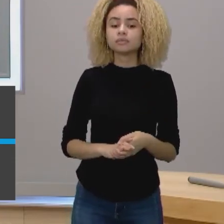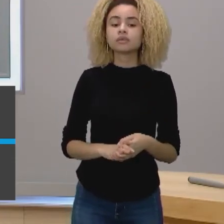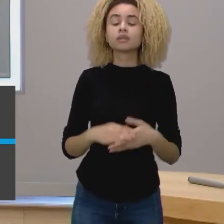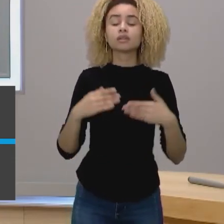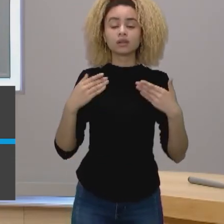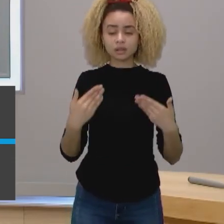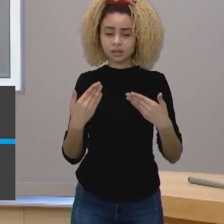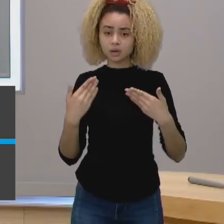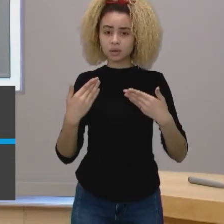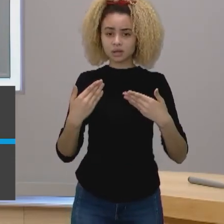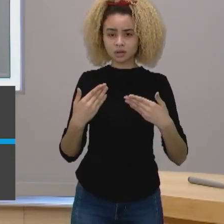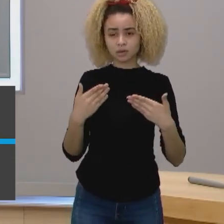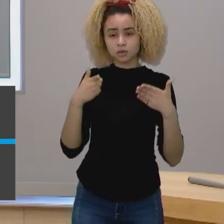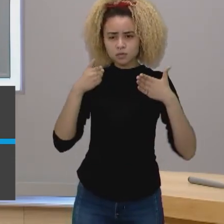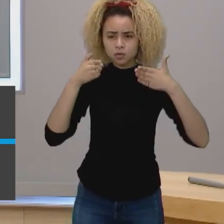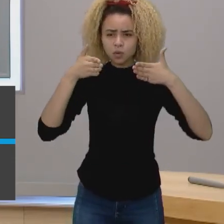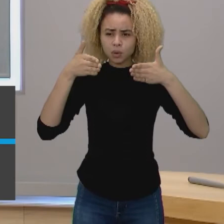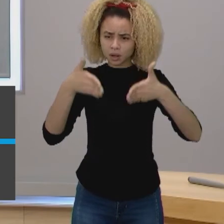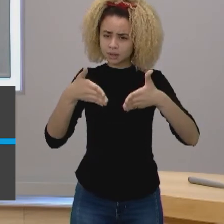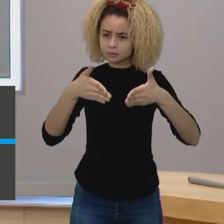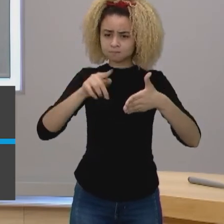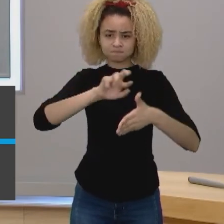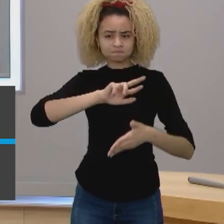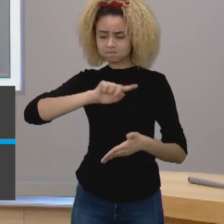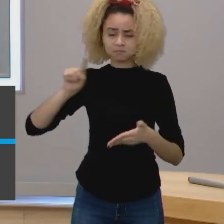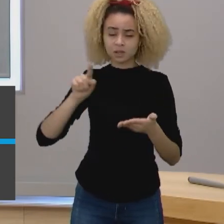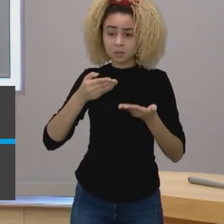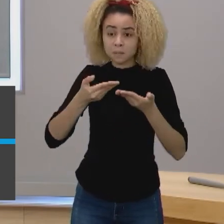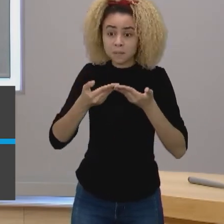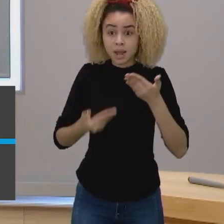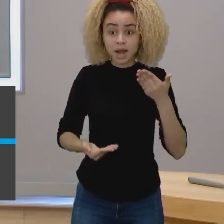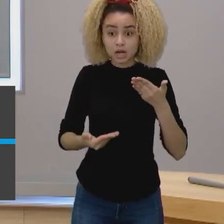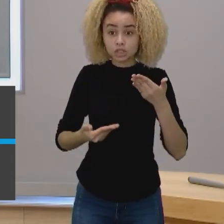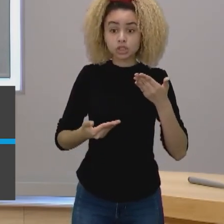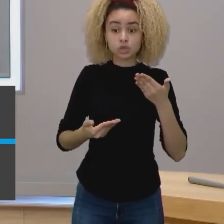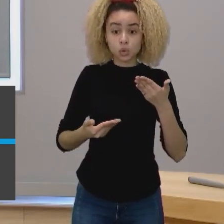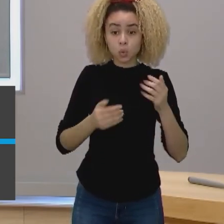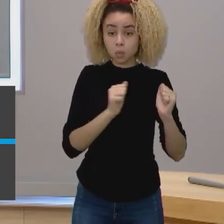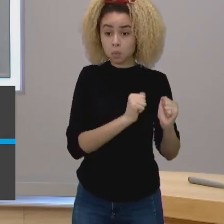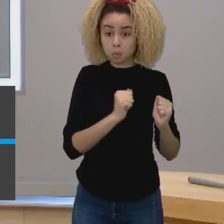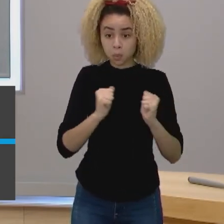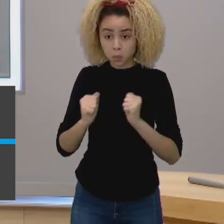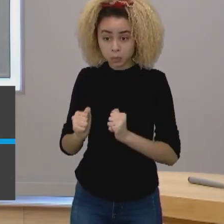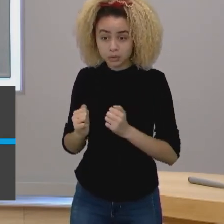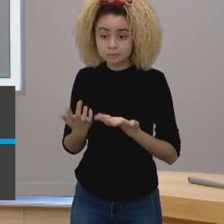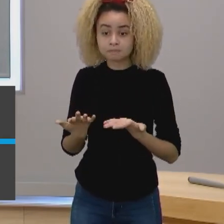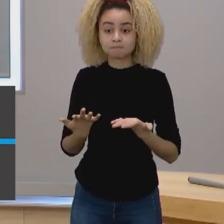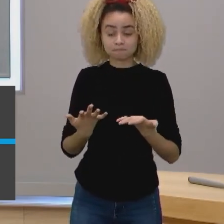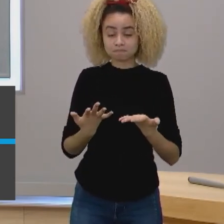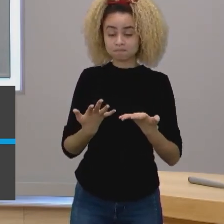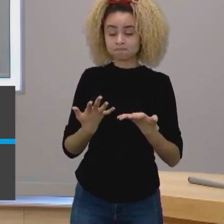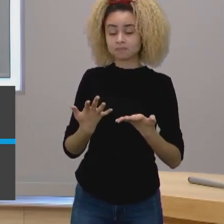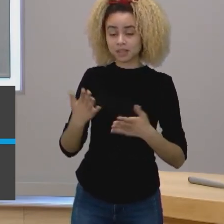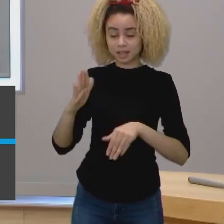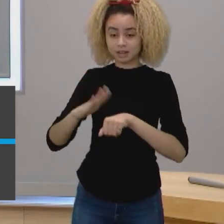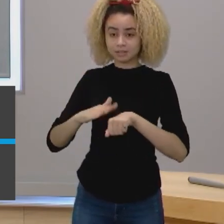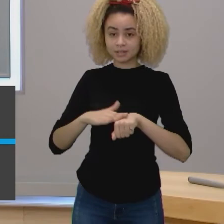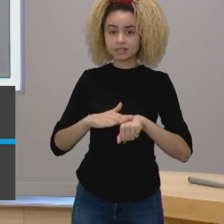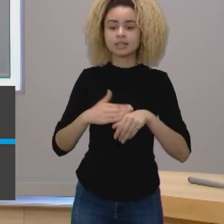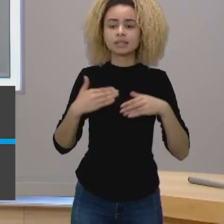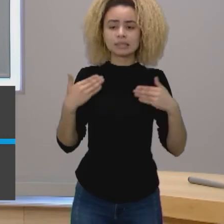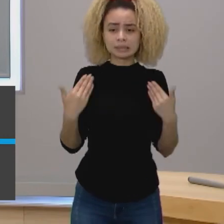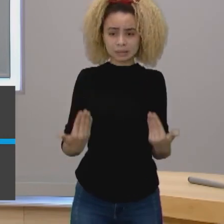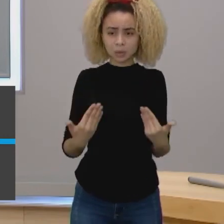essa centralidade, né, ela não perde ainda o poder que tem sobre o objeto que ela produz, né?